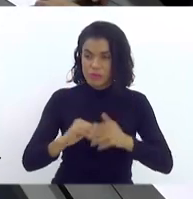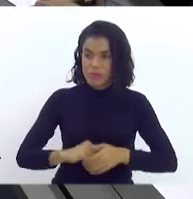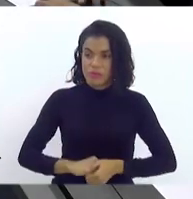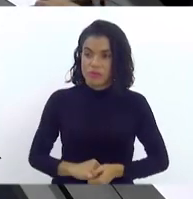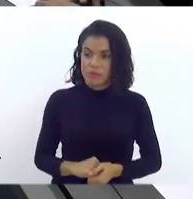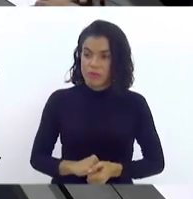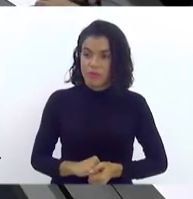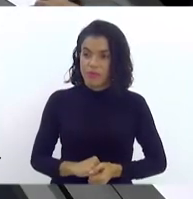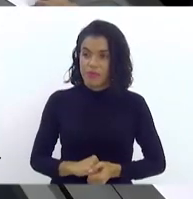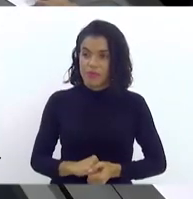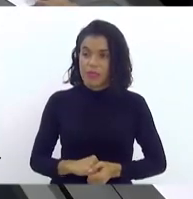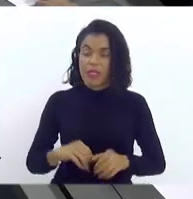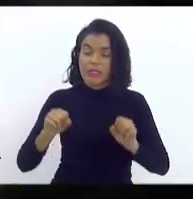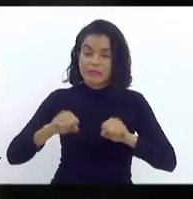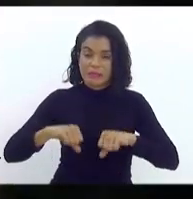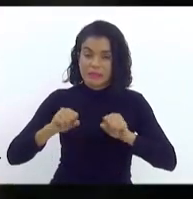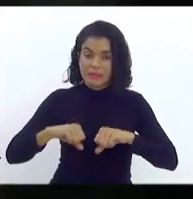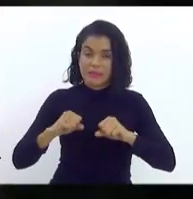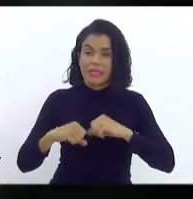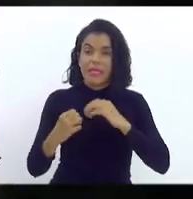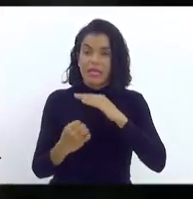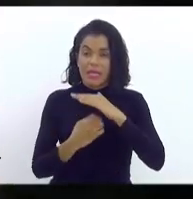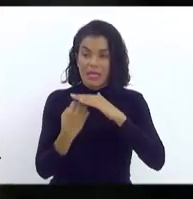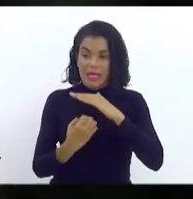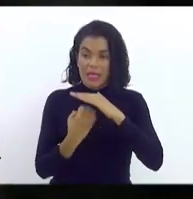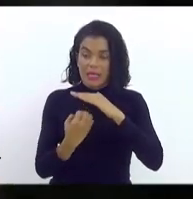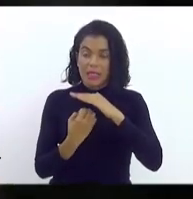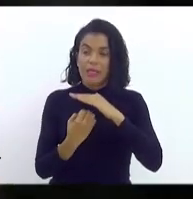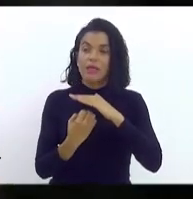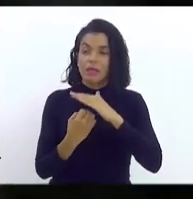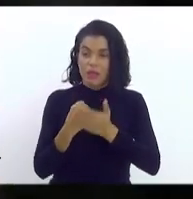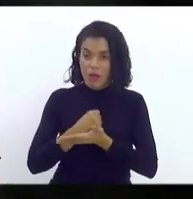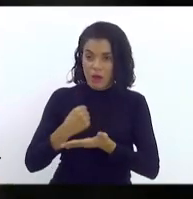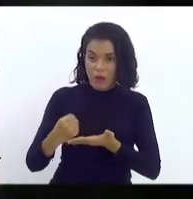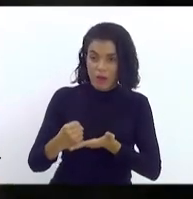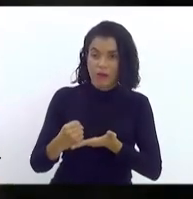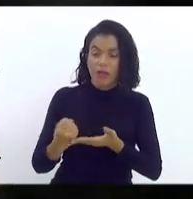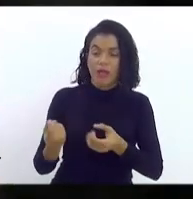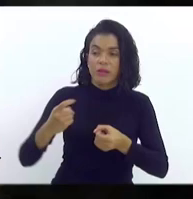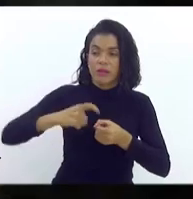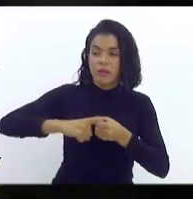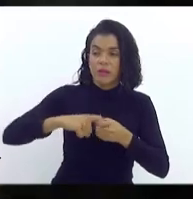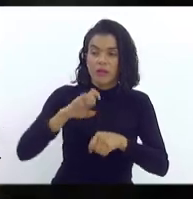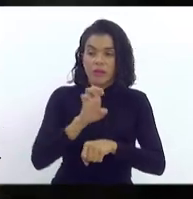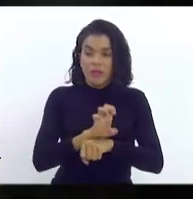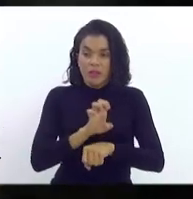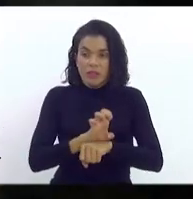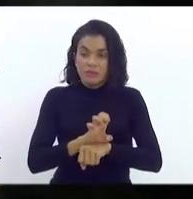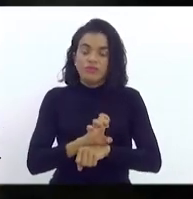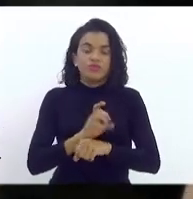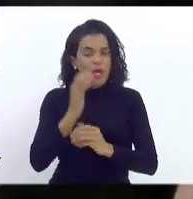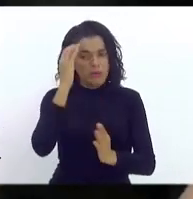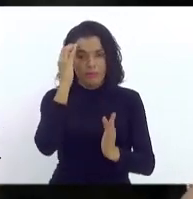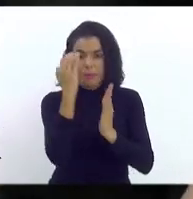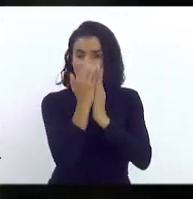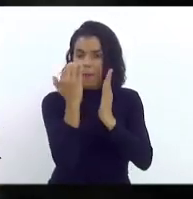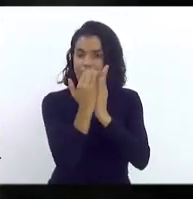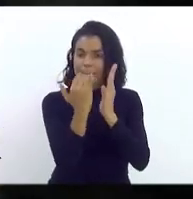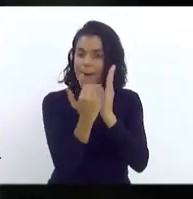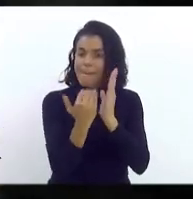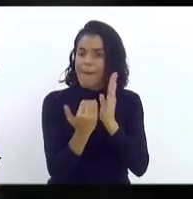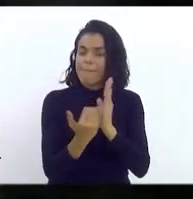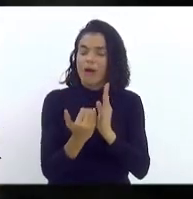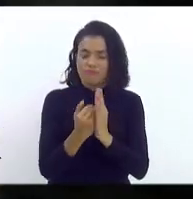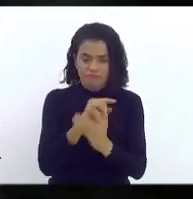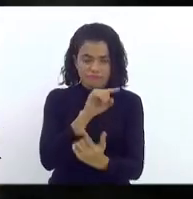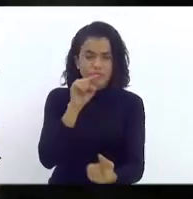concessionária. Sim, a empresa realizou. Hoje, o contrato de concessão está todo cumprido. A gente atendeu a todas as